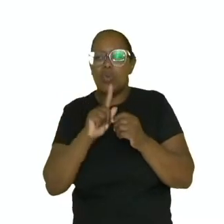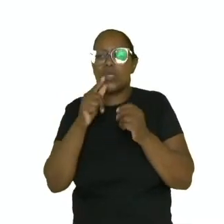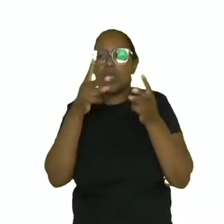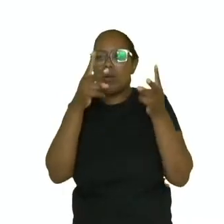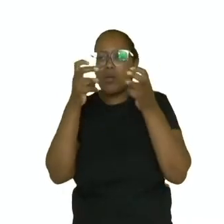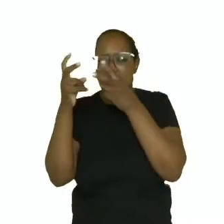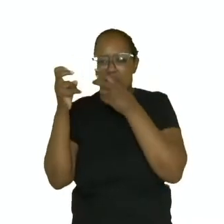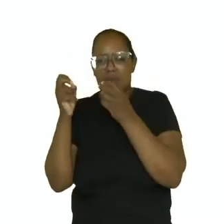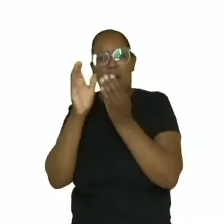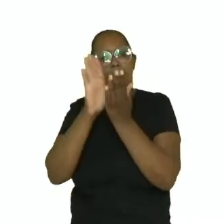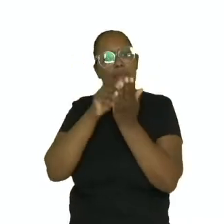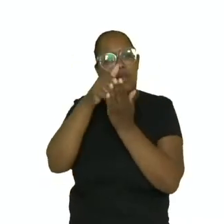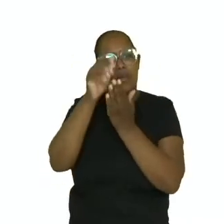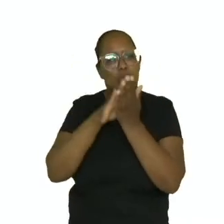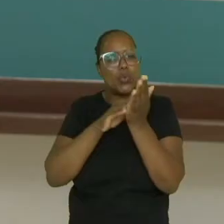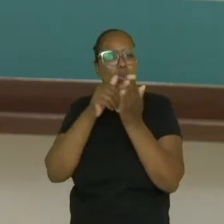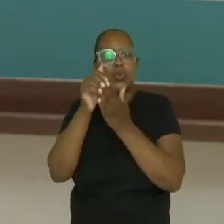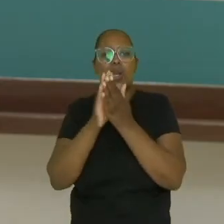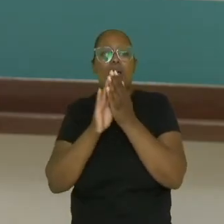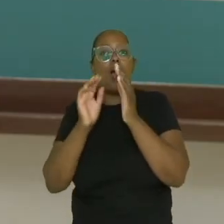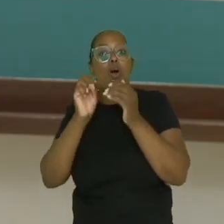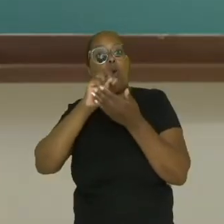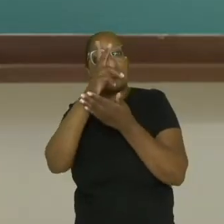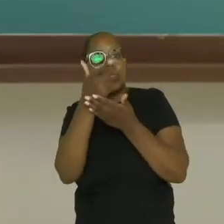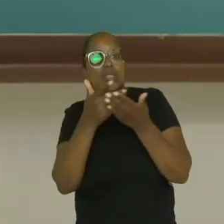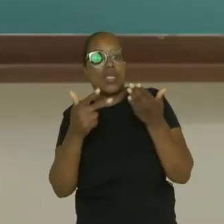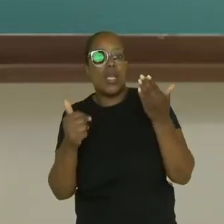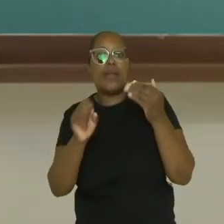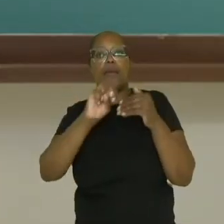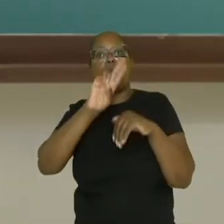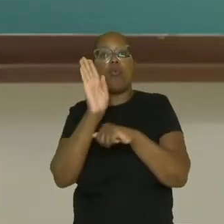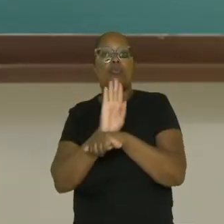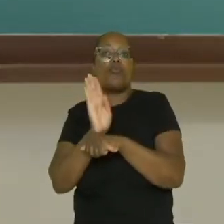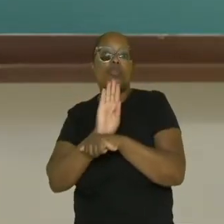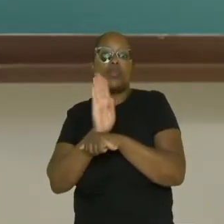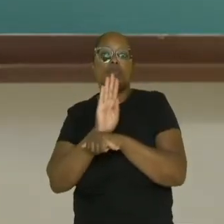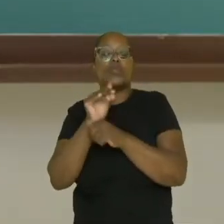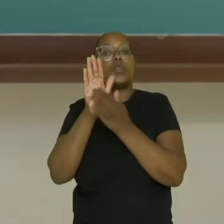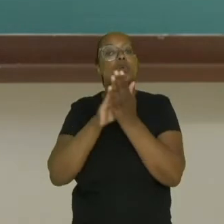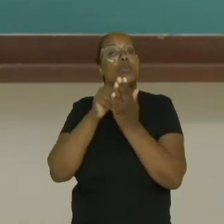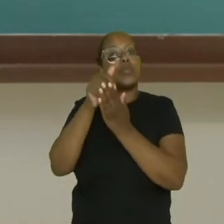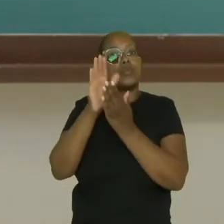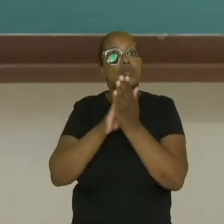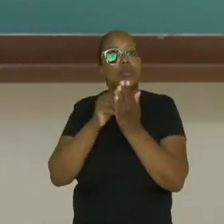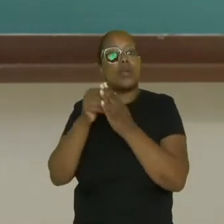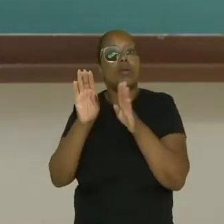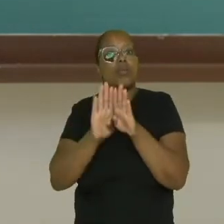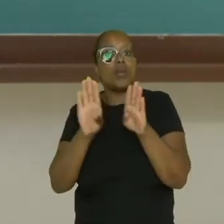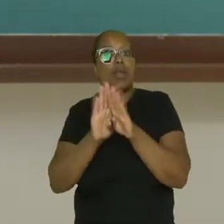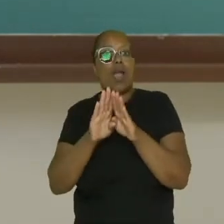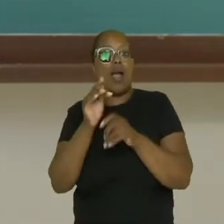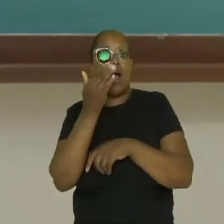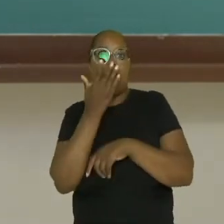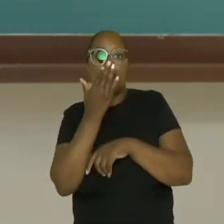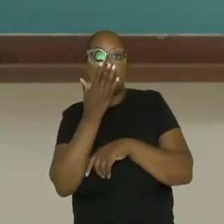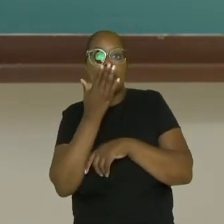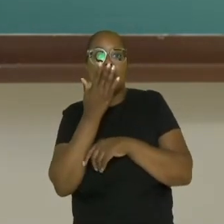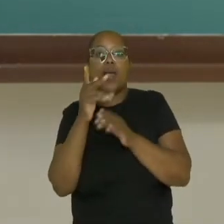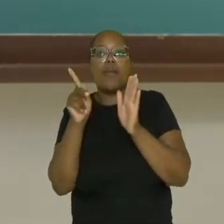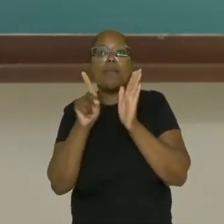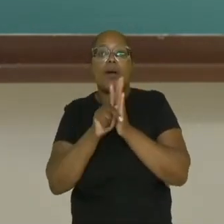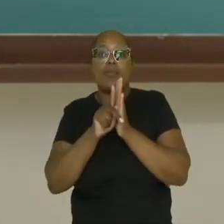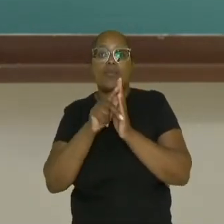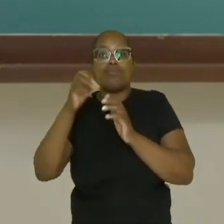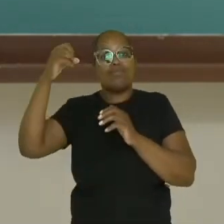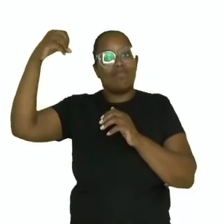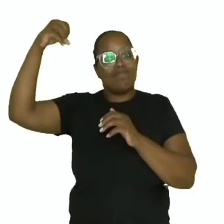ou de um filme, precisamos de luz. Logo, a cor é a incidência da luz. Olha que legal isso daí,